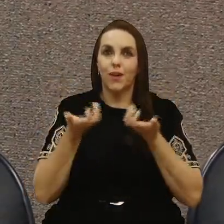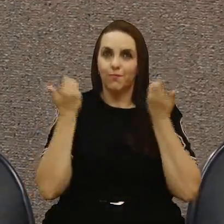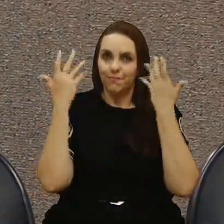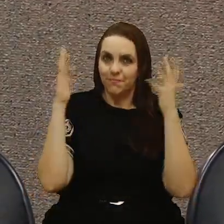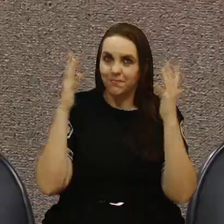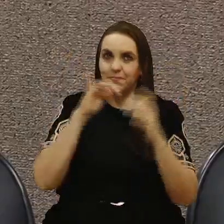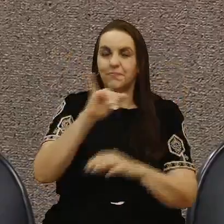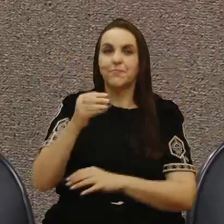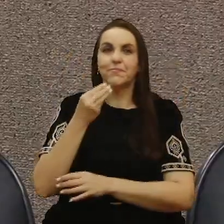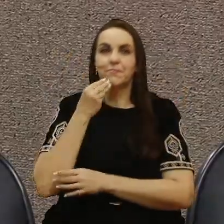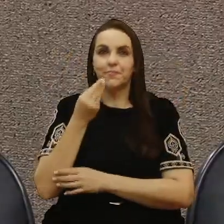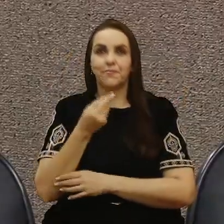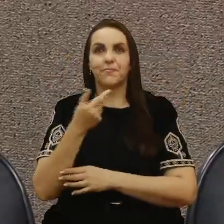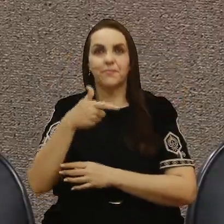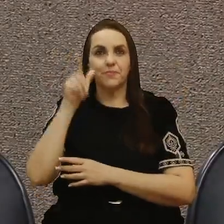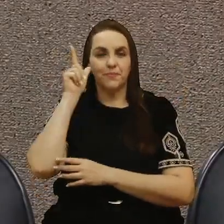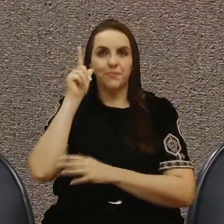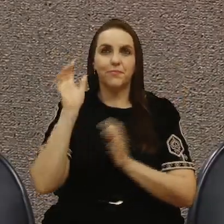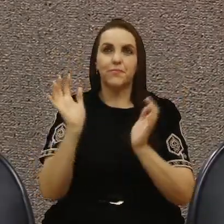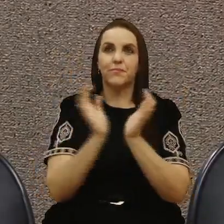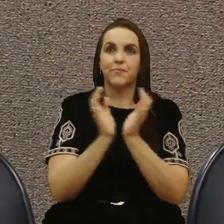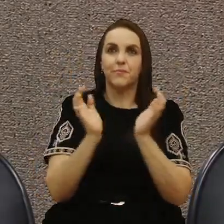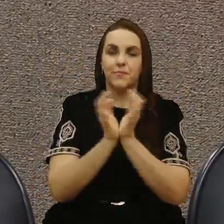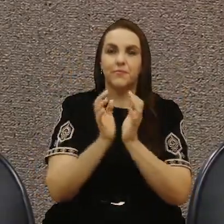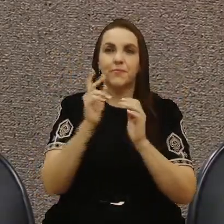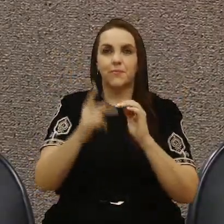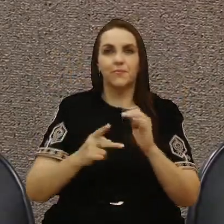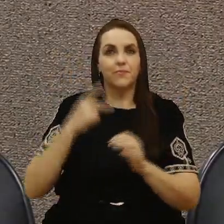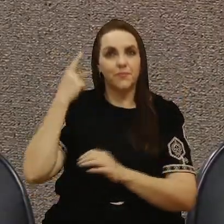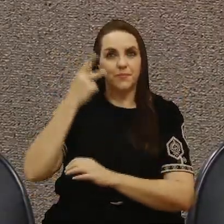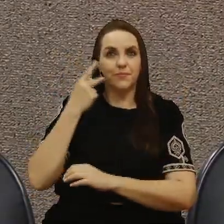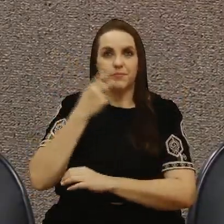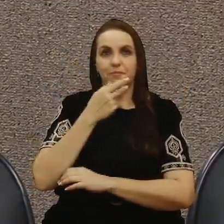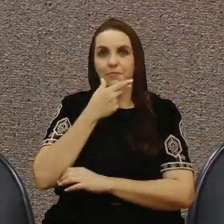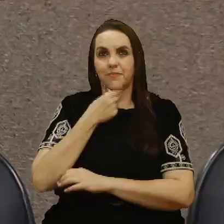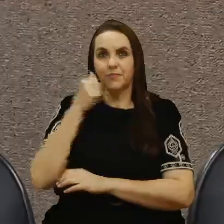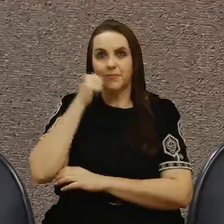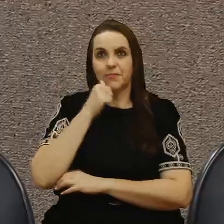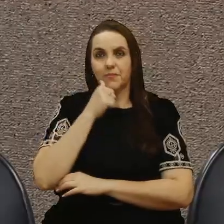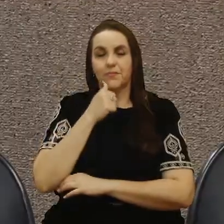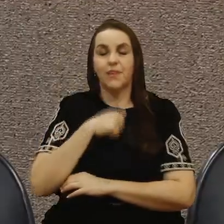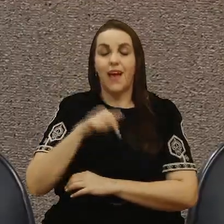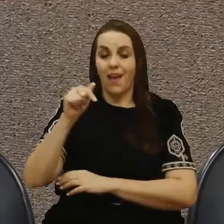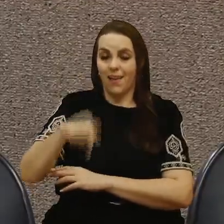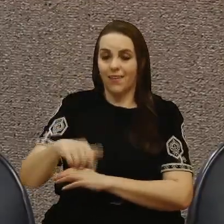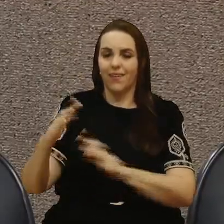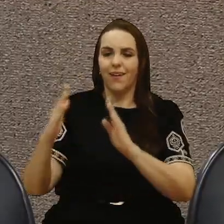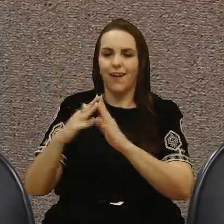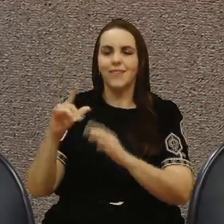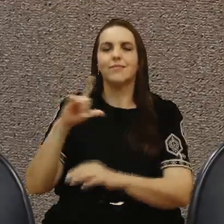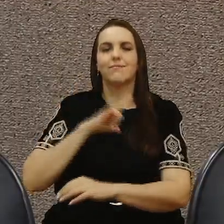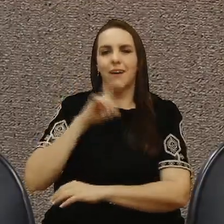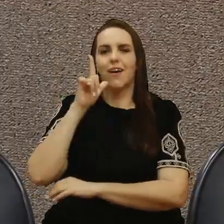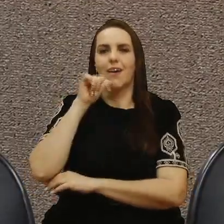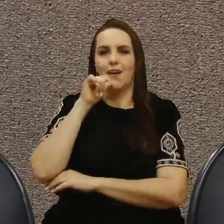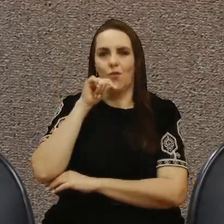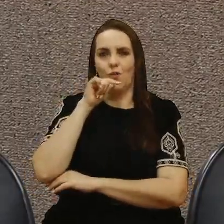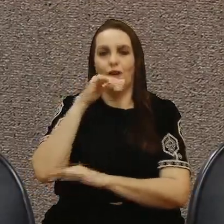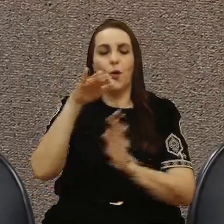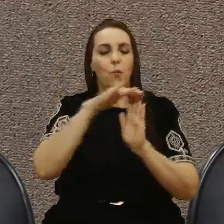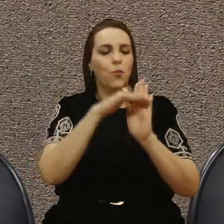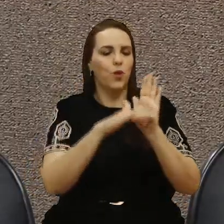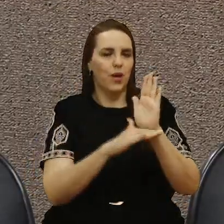com alguns colegas vereadores, de participar de mais uma entrega do Aqui em Casa Tem Água. É um programa do